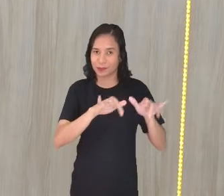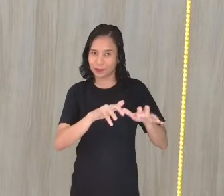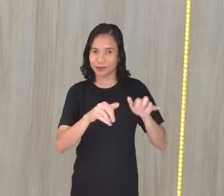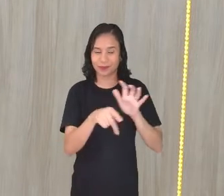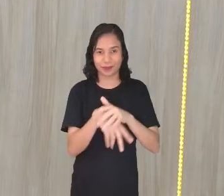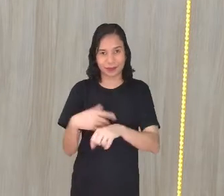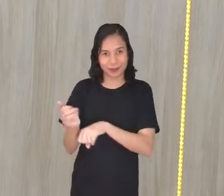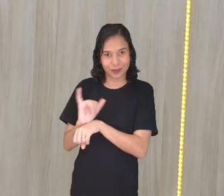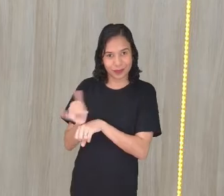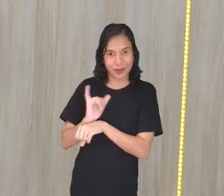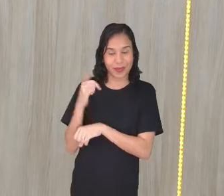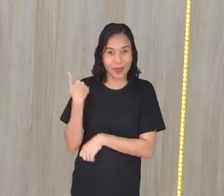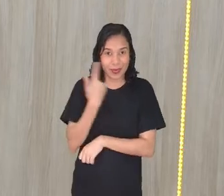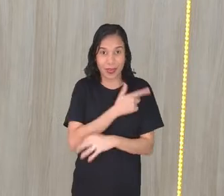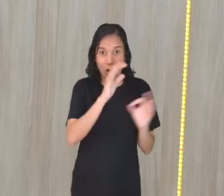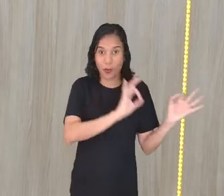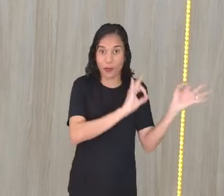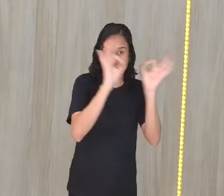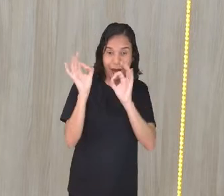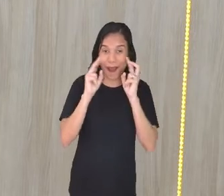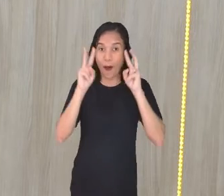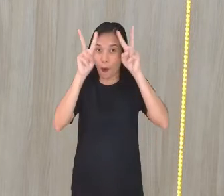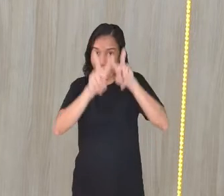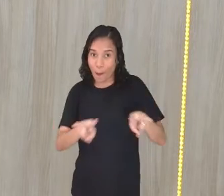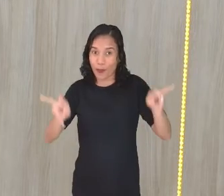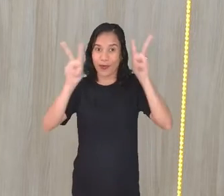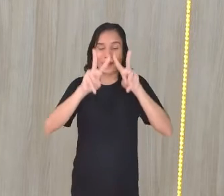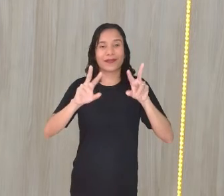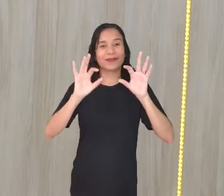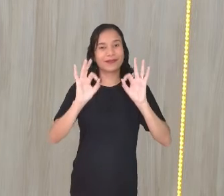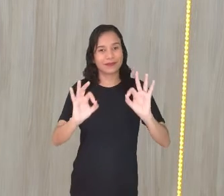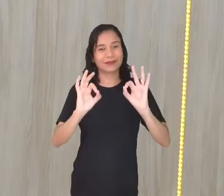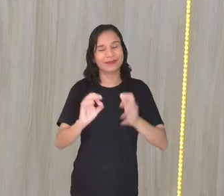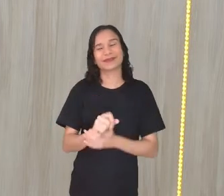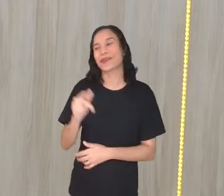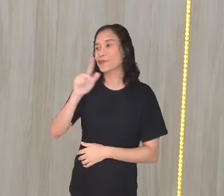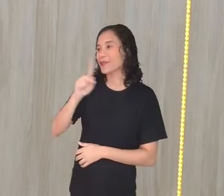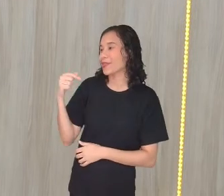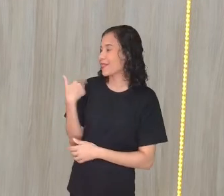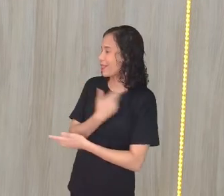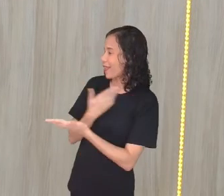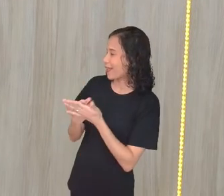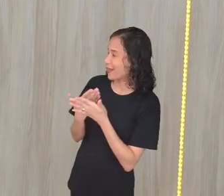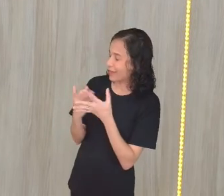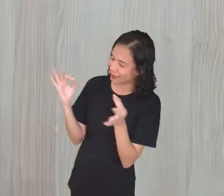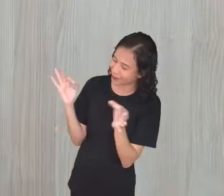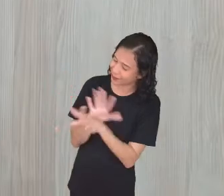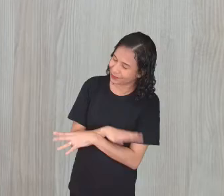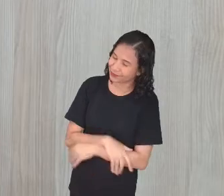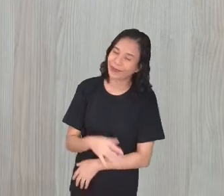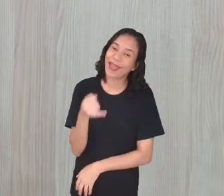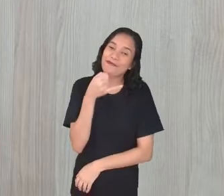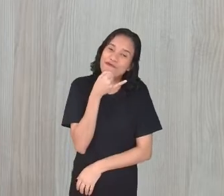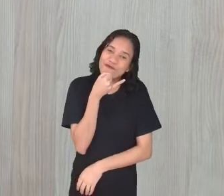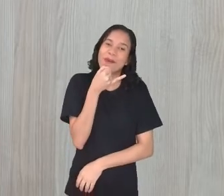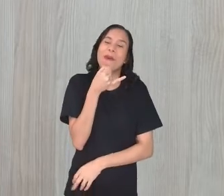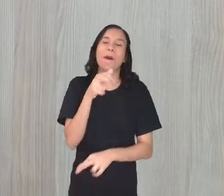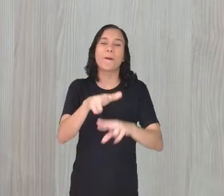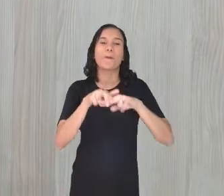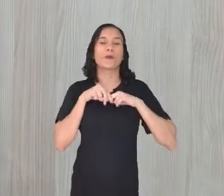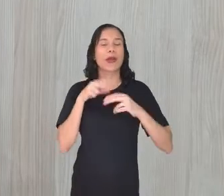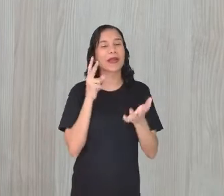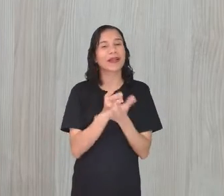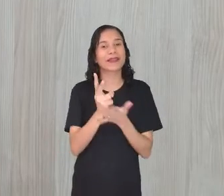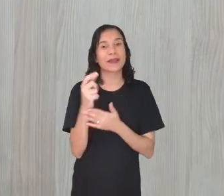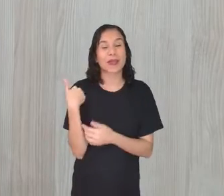no YouTube, que a gente vai lá olhar o que você está comentando. Professora Camille, nossa aula está o quê? Terminando, infelizmente, porque